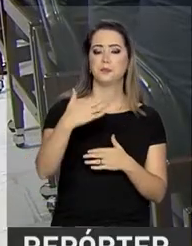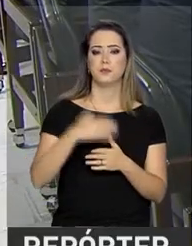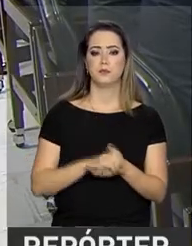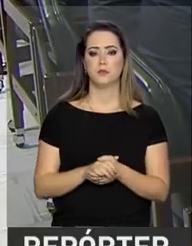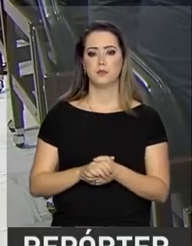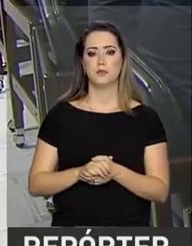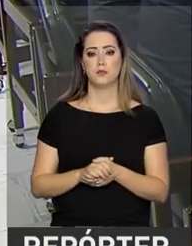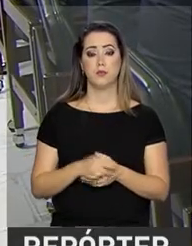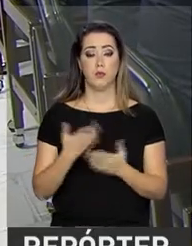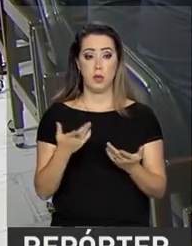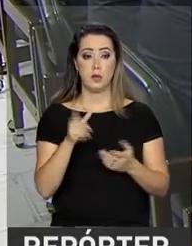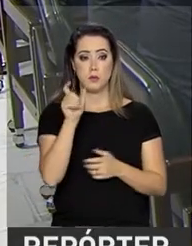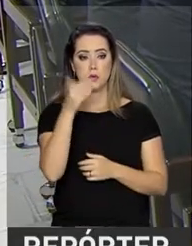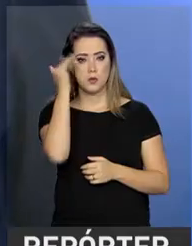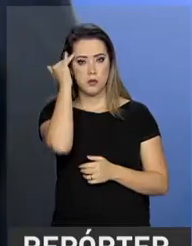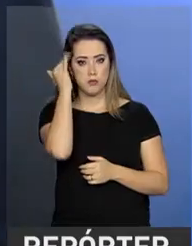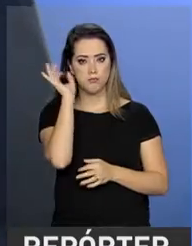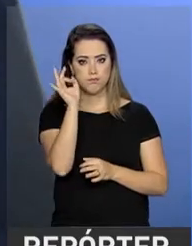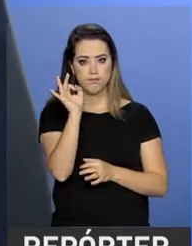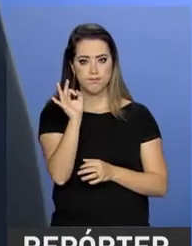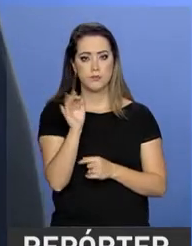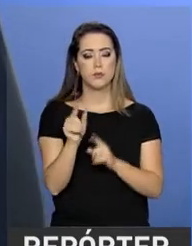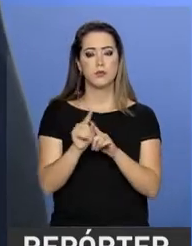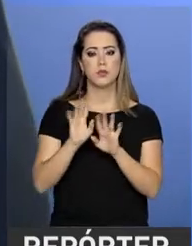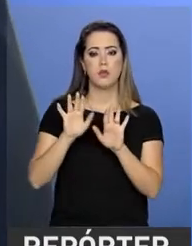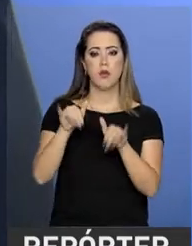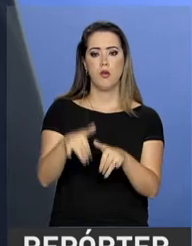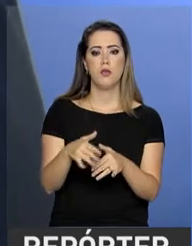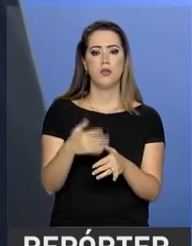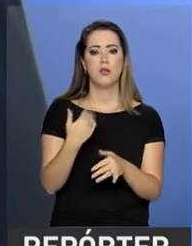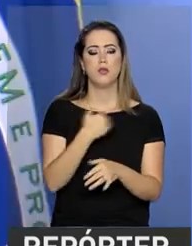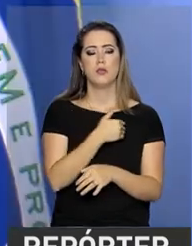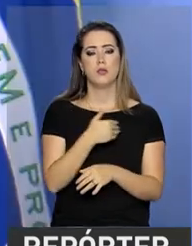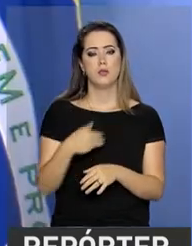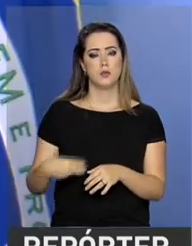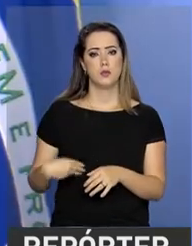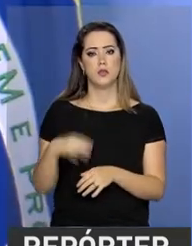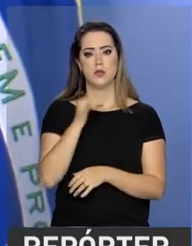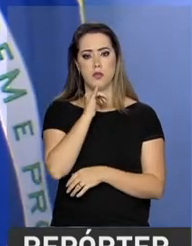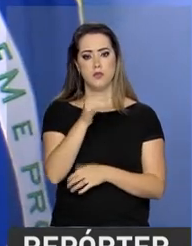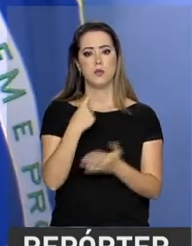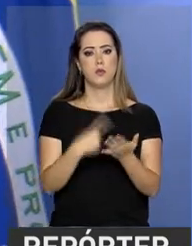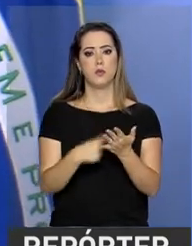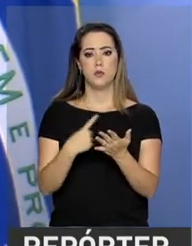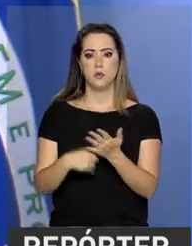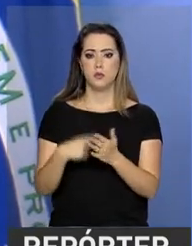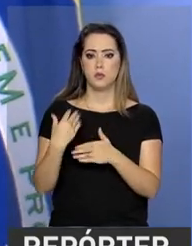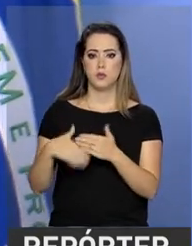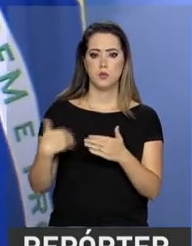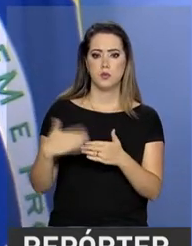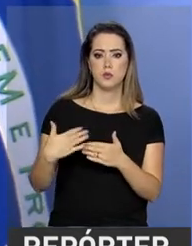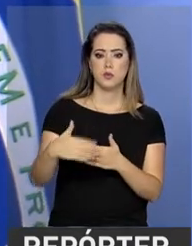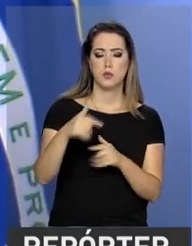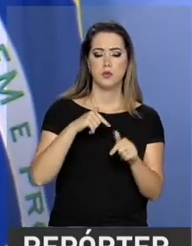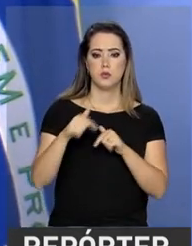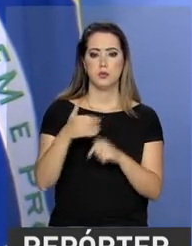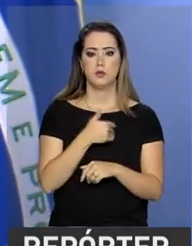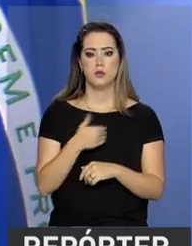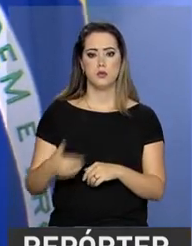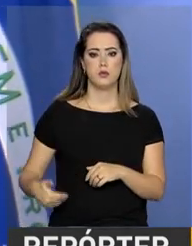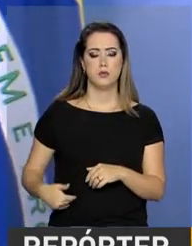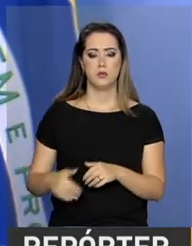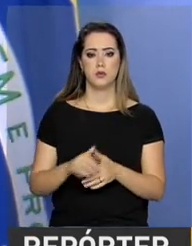recebido e ao final da reunião os ministros confirmaram o compromisso de continuar as ações do governo o caráter de